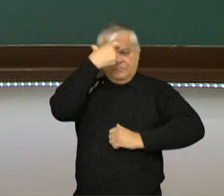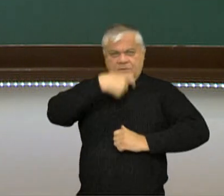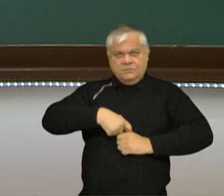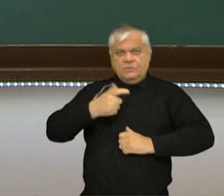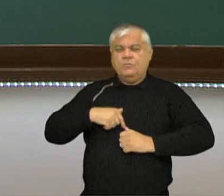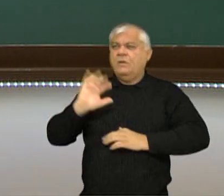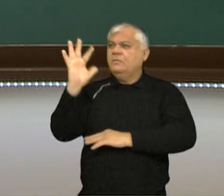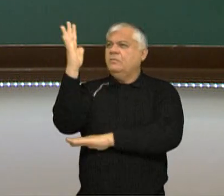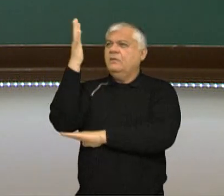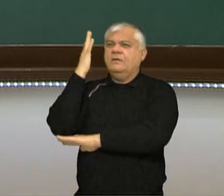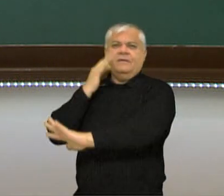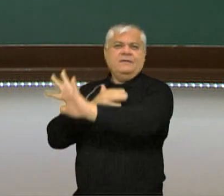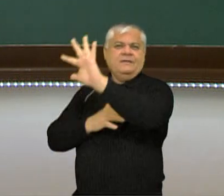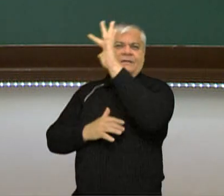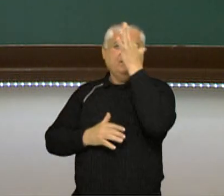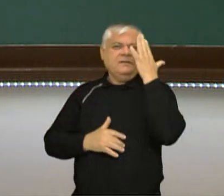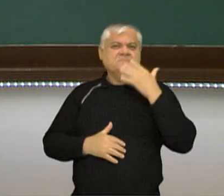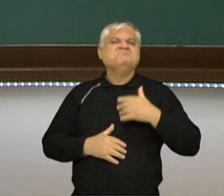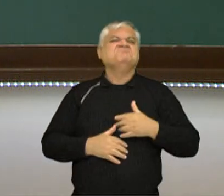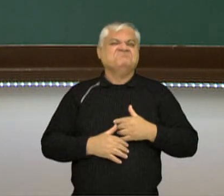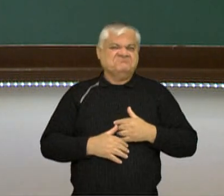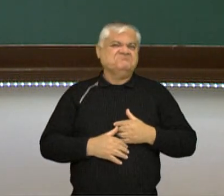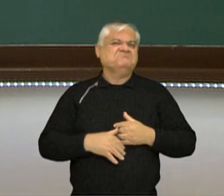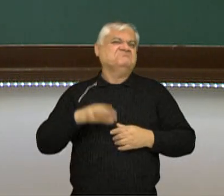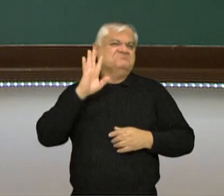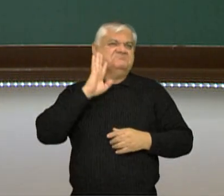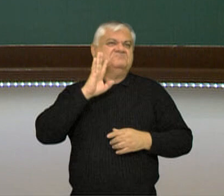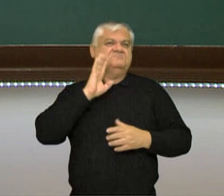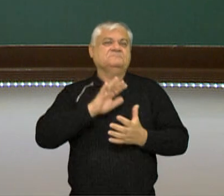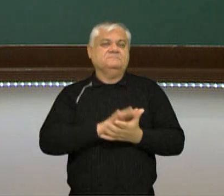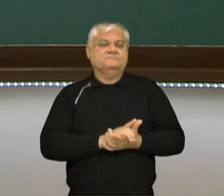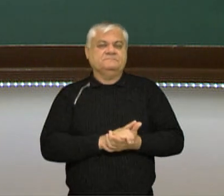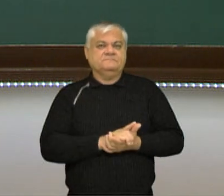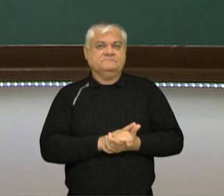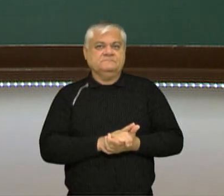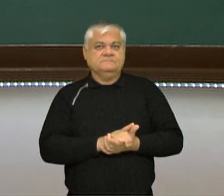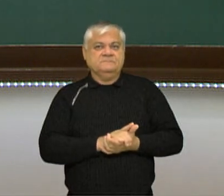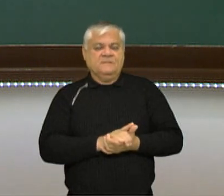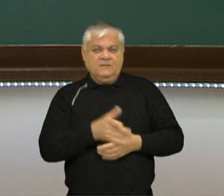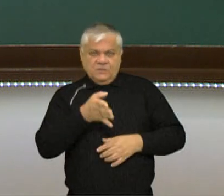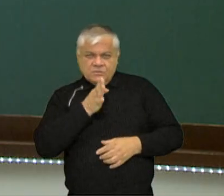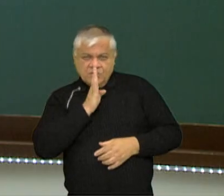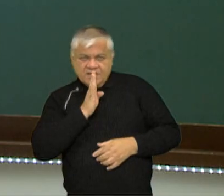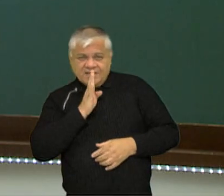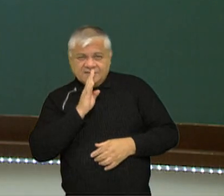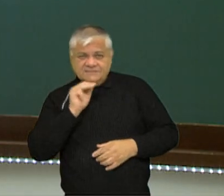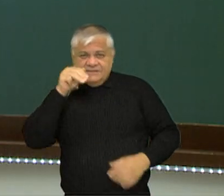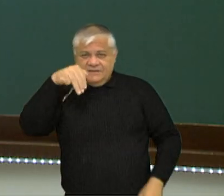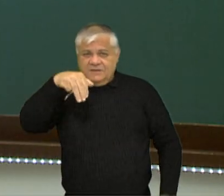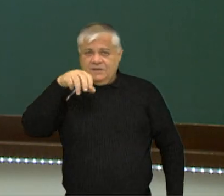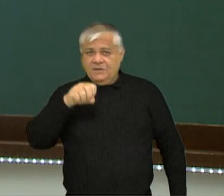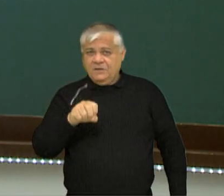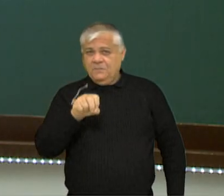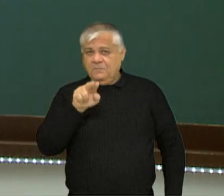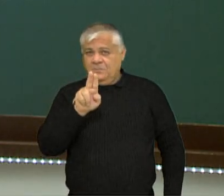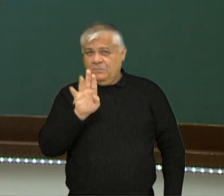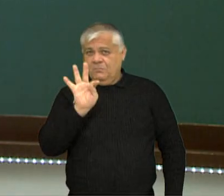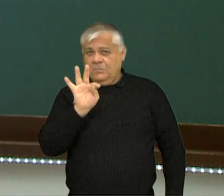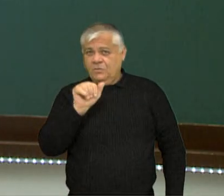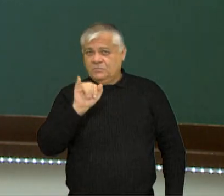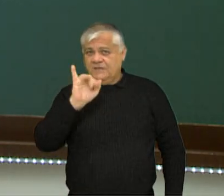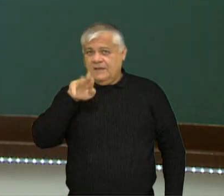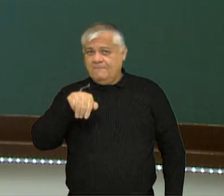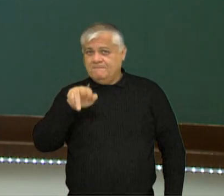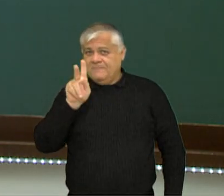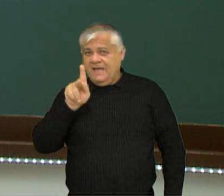a natureza? É muito interessante essa prática. Você então conhece o mountain bike? Sabe aonde que